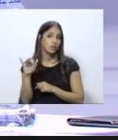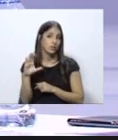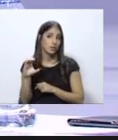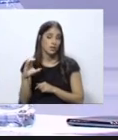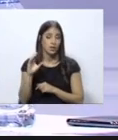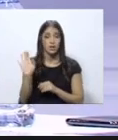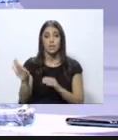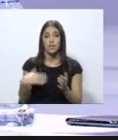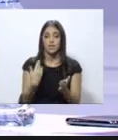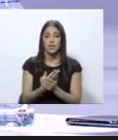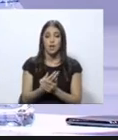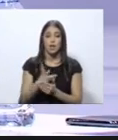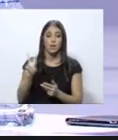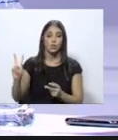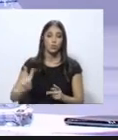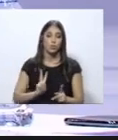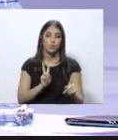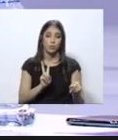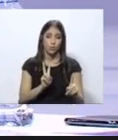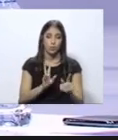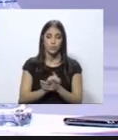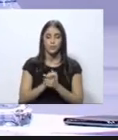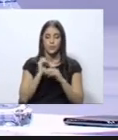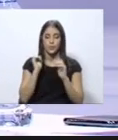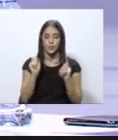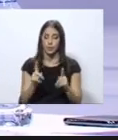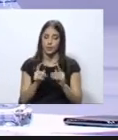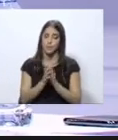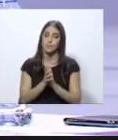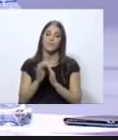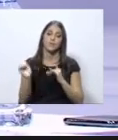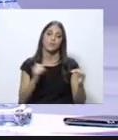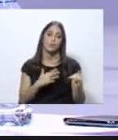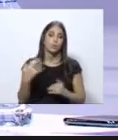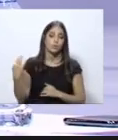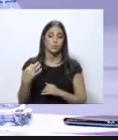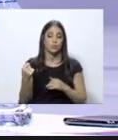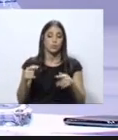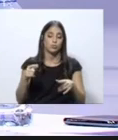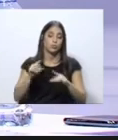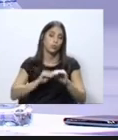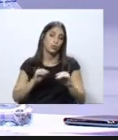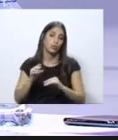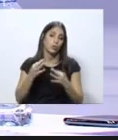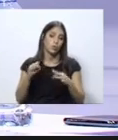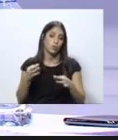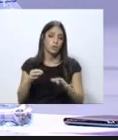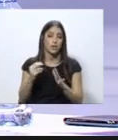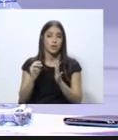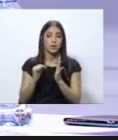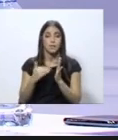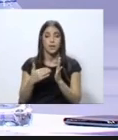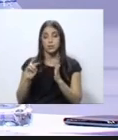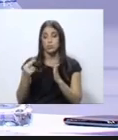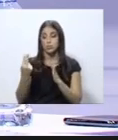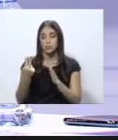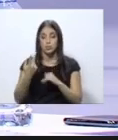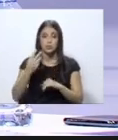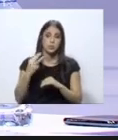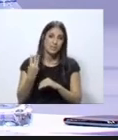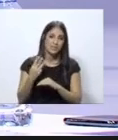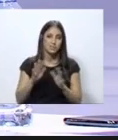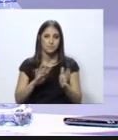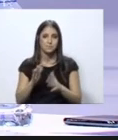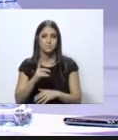2-1, atendendo a que normalmente o Sérgio Conceição joga com dois médios, eventualmente três, nós temos neste